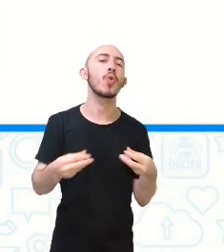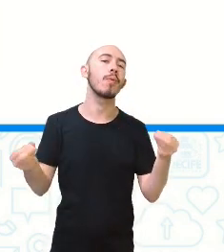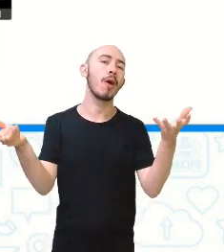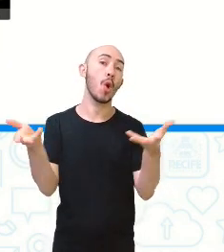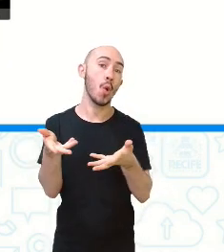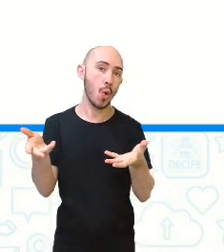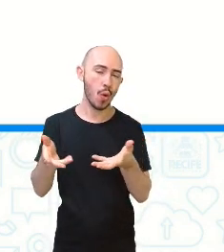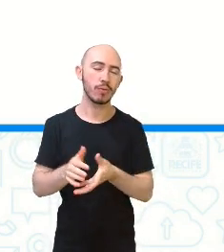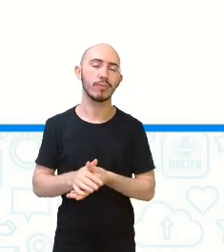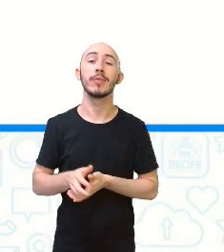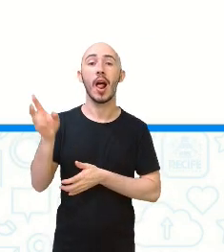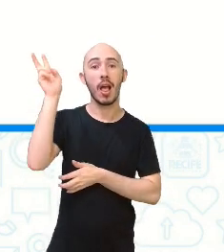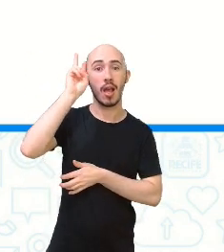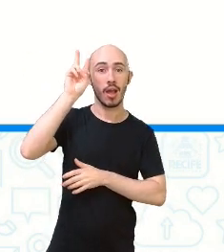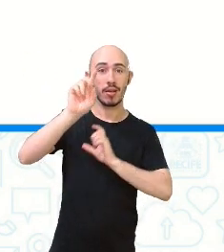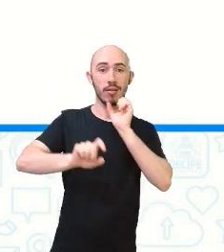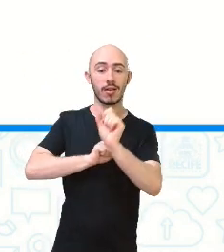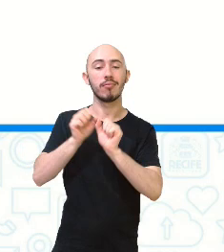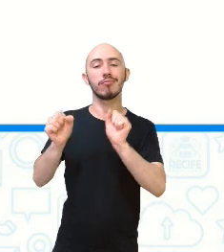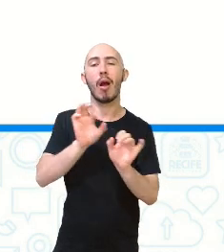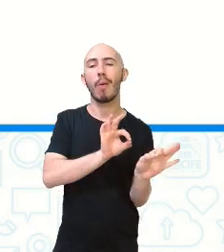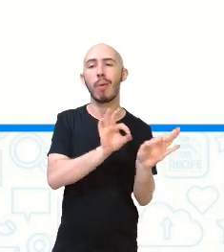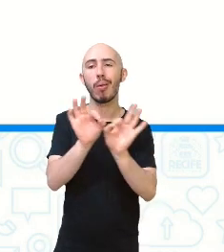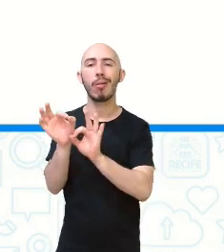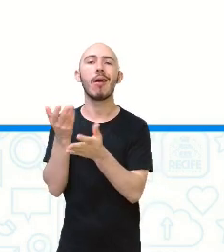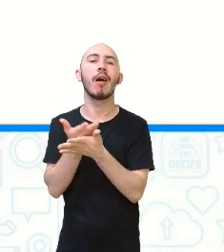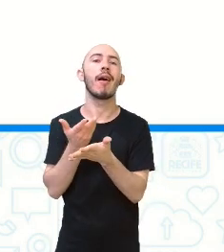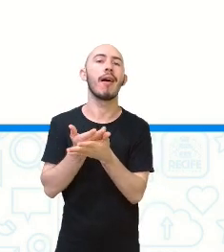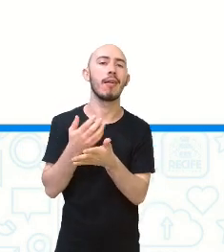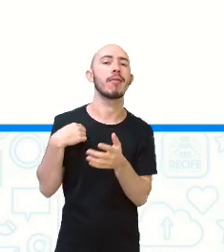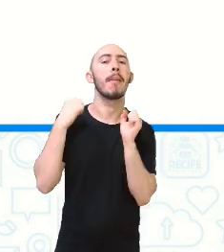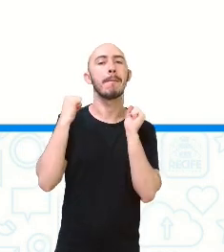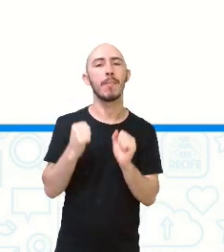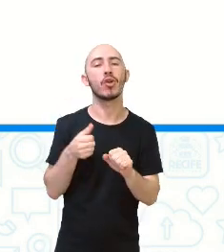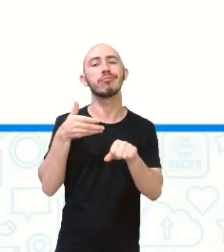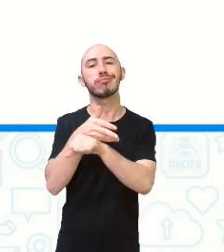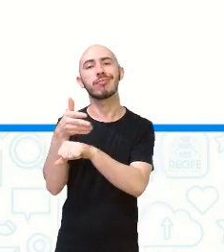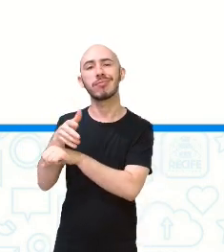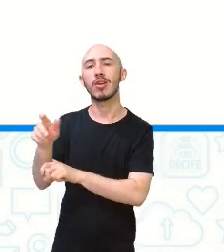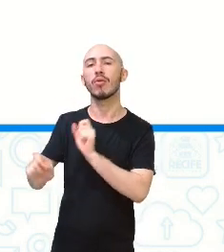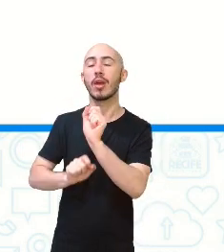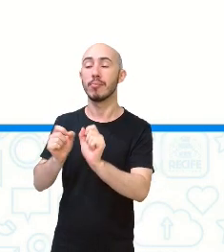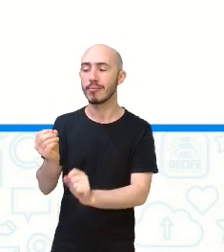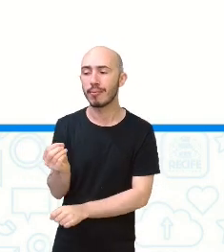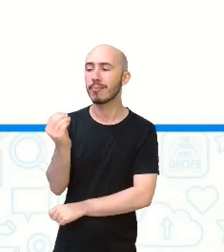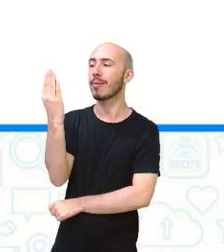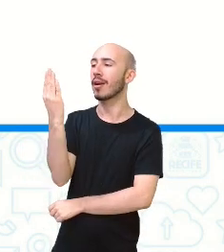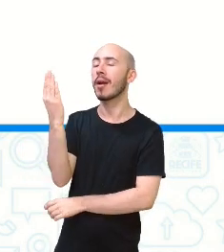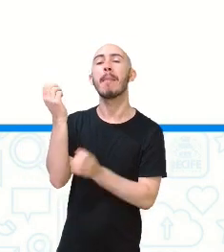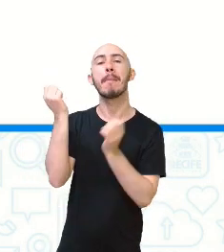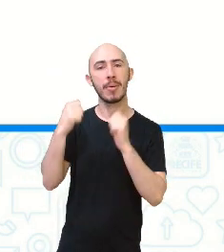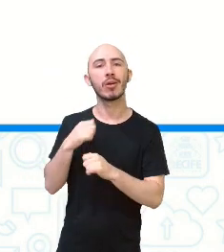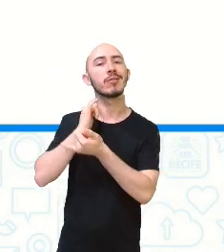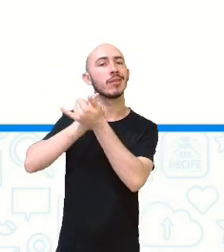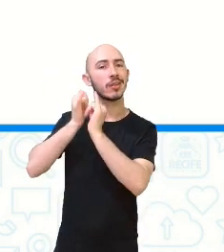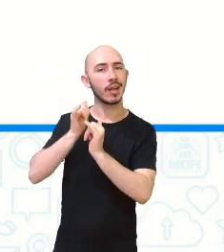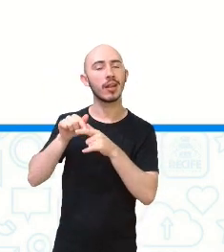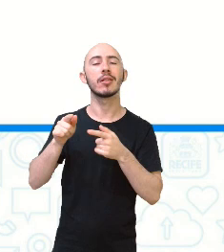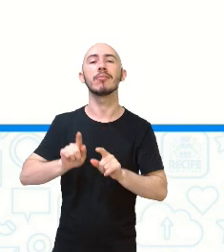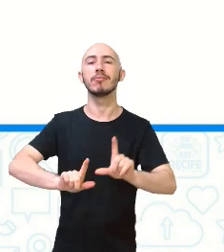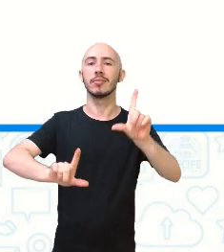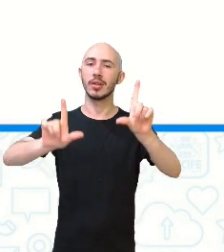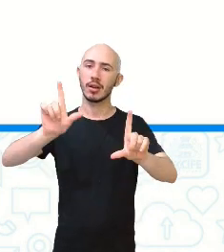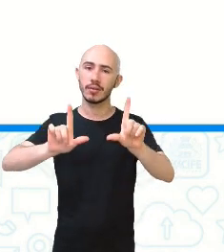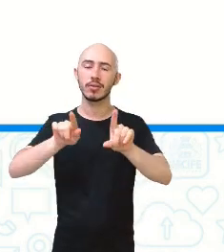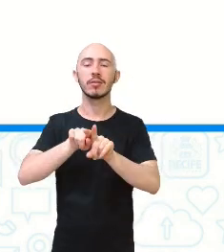lembra que para a gente poder assistir a nossa aula de hoje, a gente pode acessar pelo celular com internet, pela